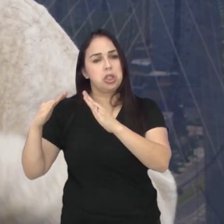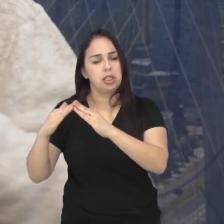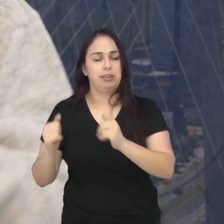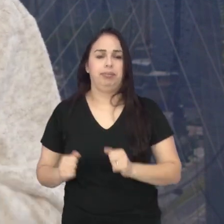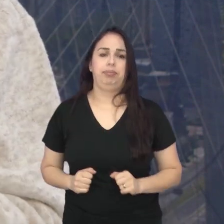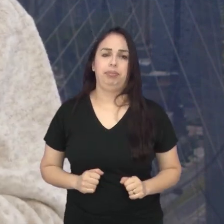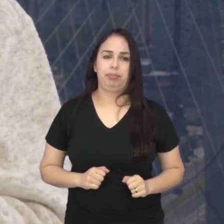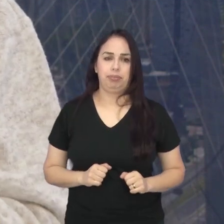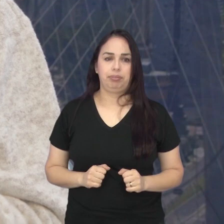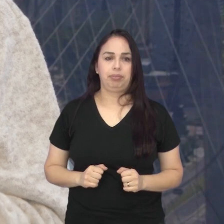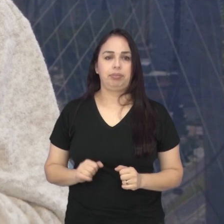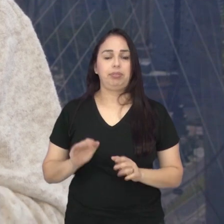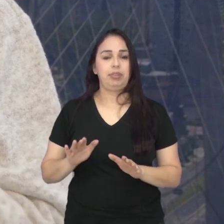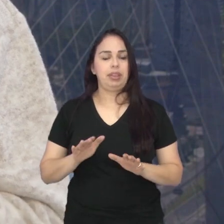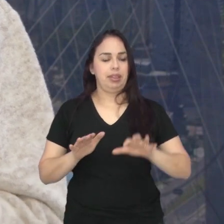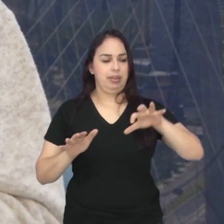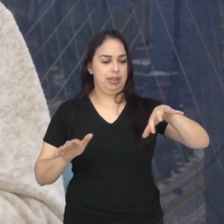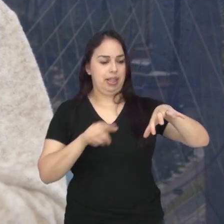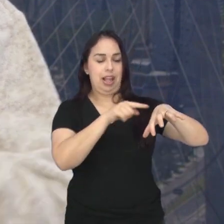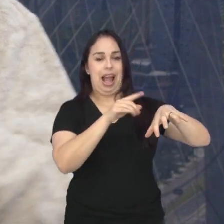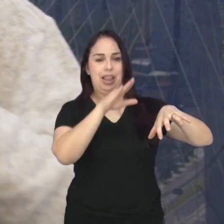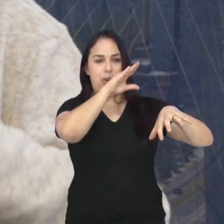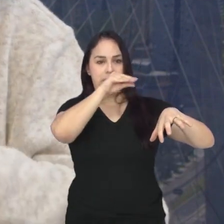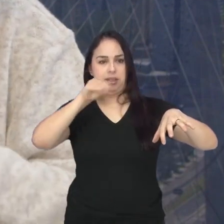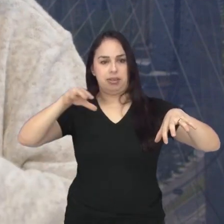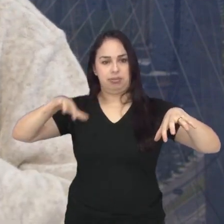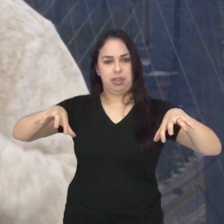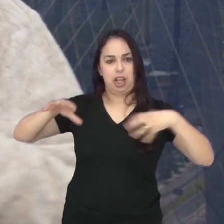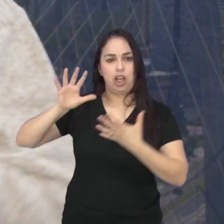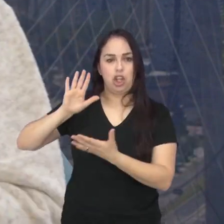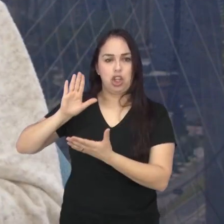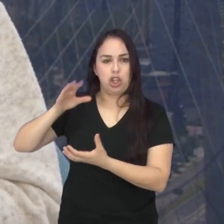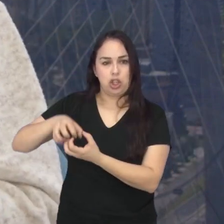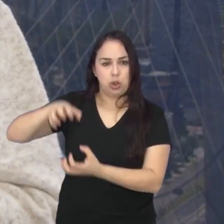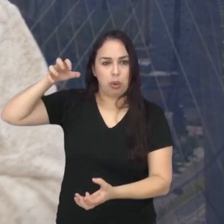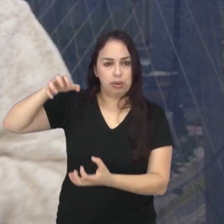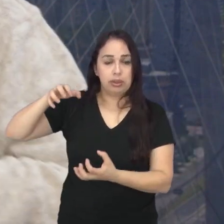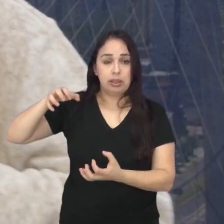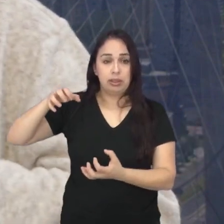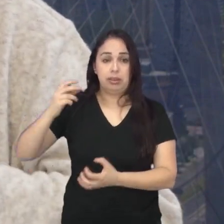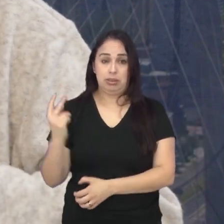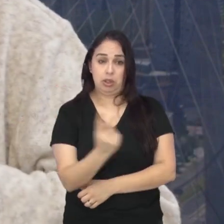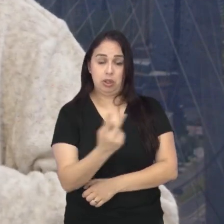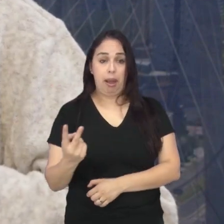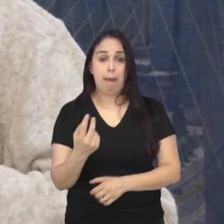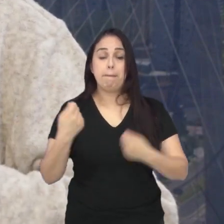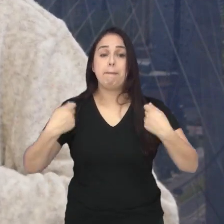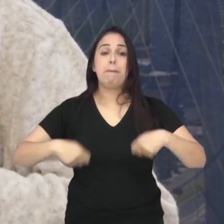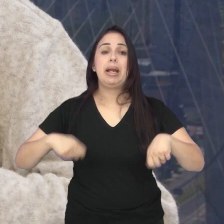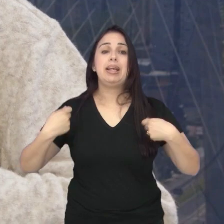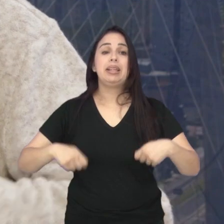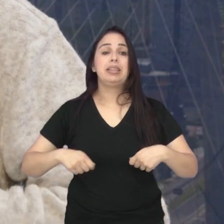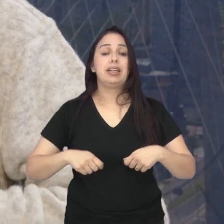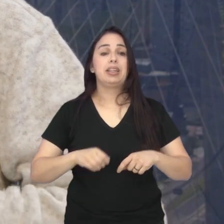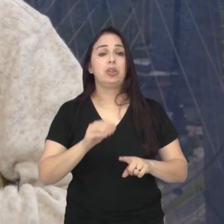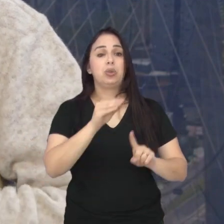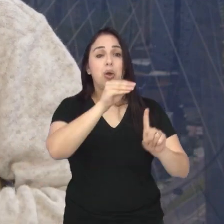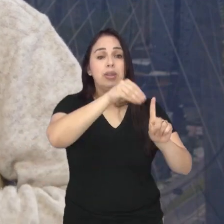Então, quando se fala nesses dois grupos, né, tanto adolescentes quanto idosos, é preciso destacar